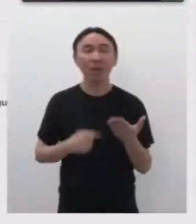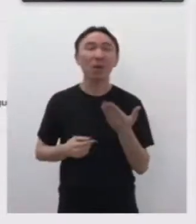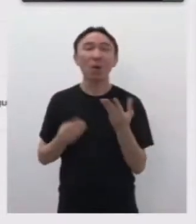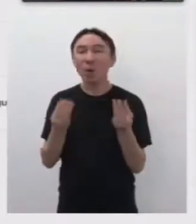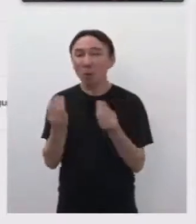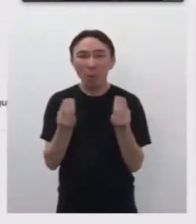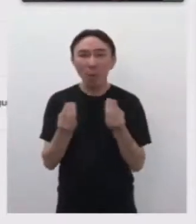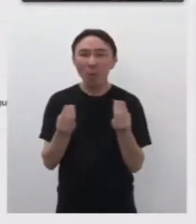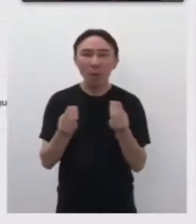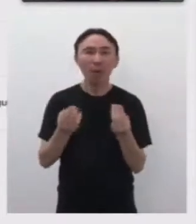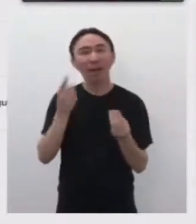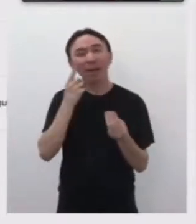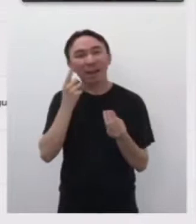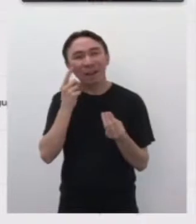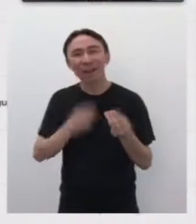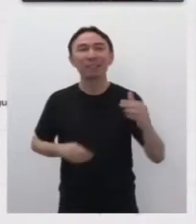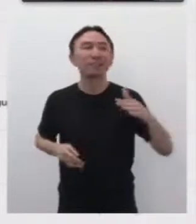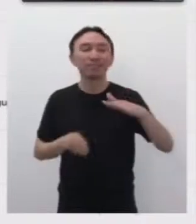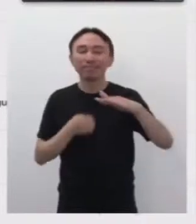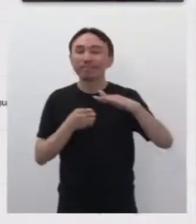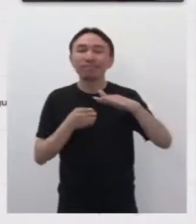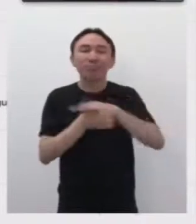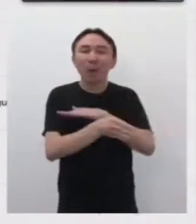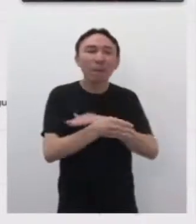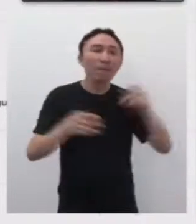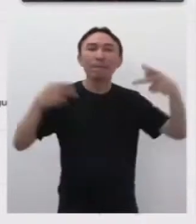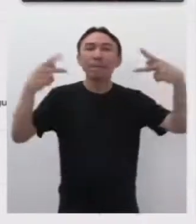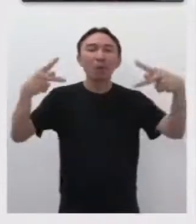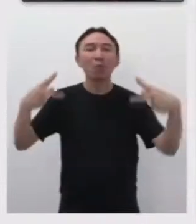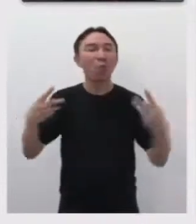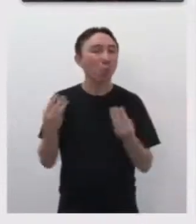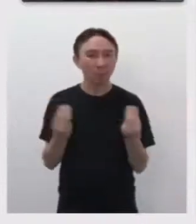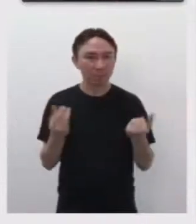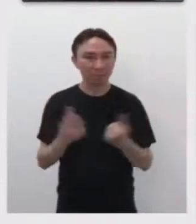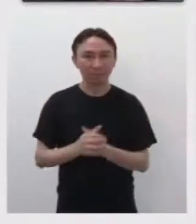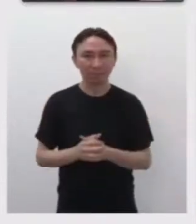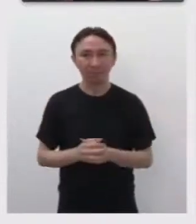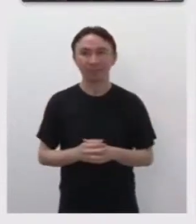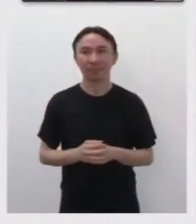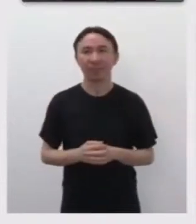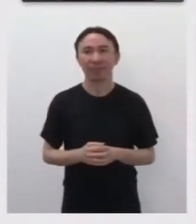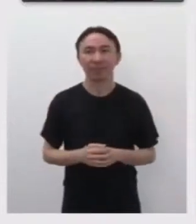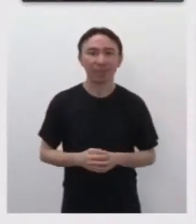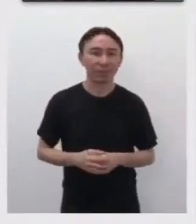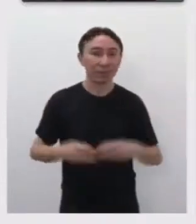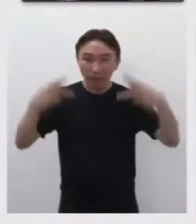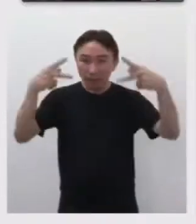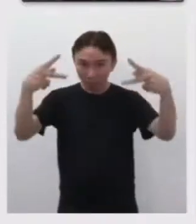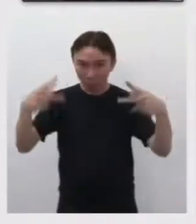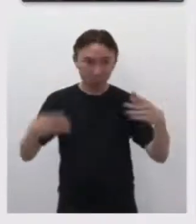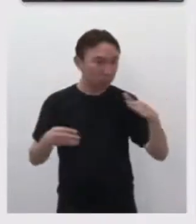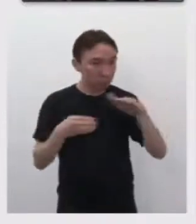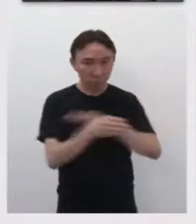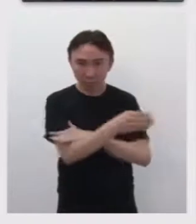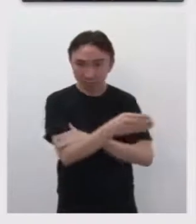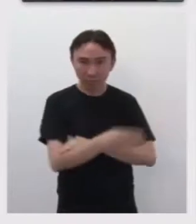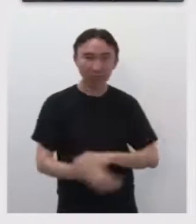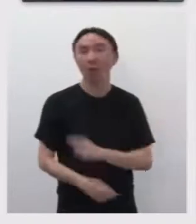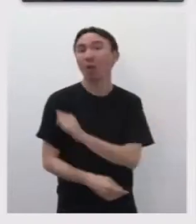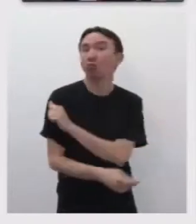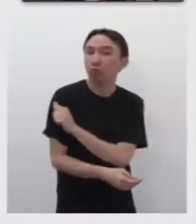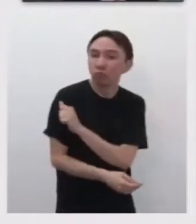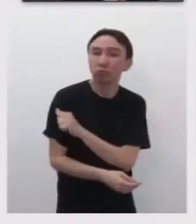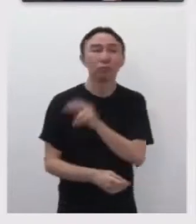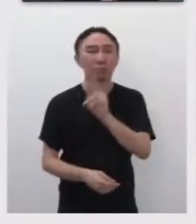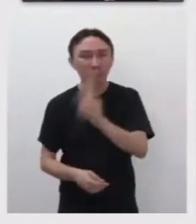na plataforma, onde eu chego, né? Então, assim que você entrar na plataforma, o aluno e o professor,